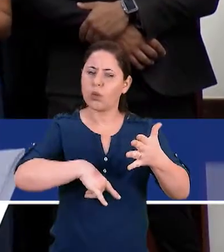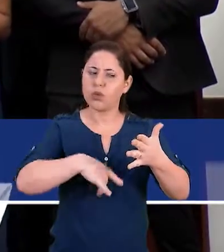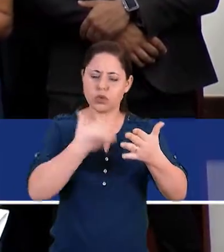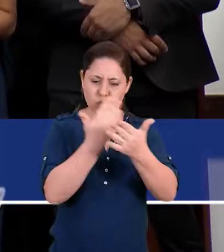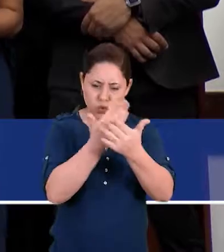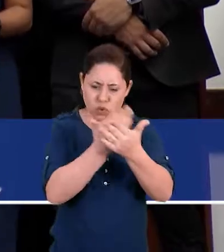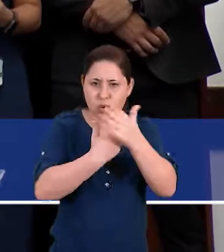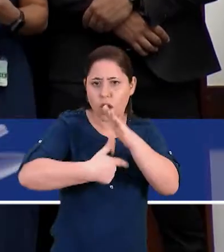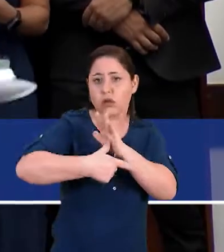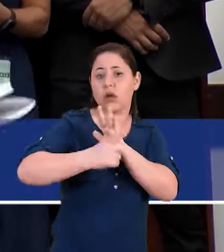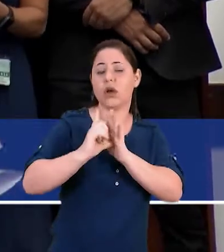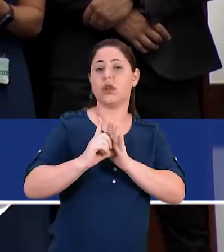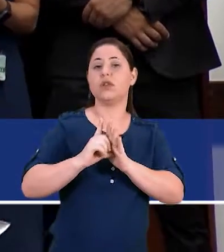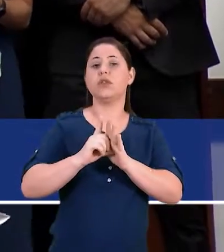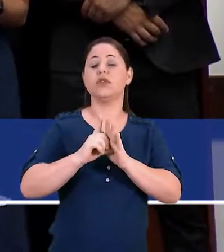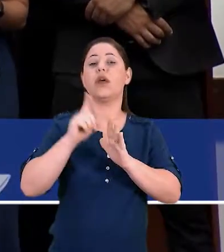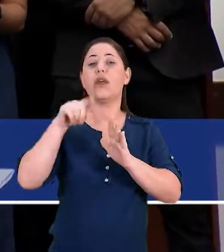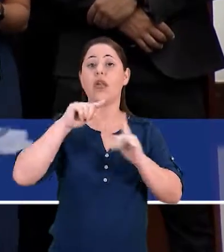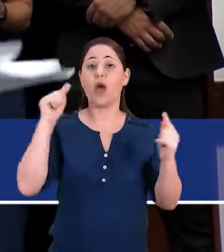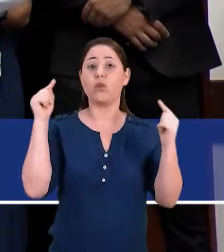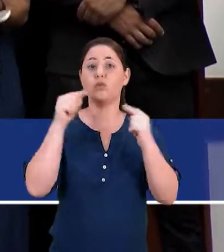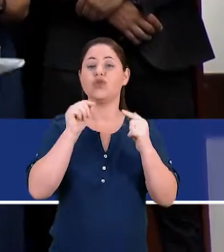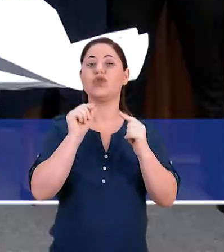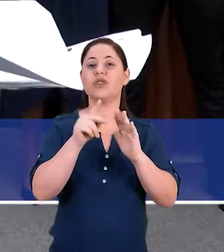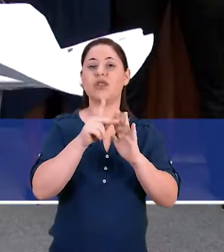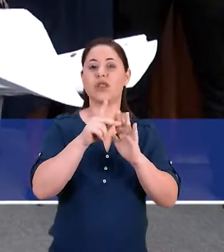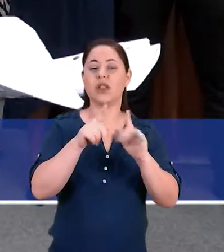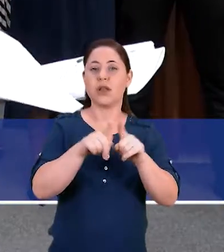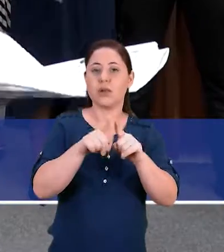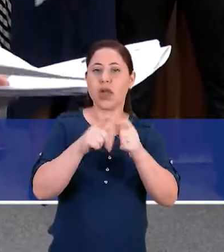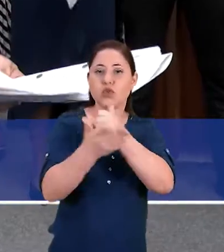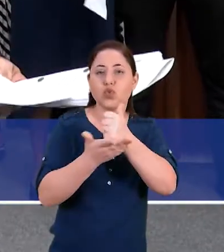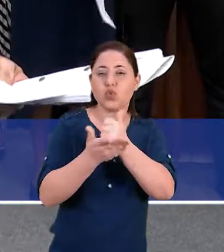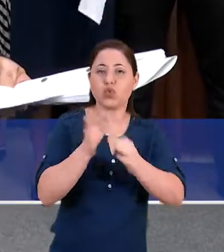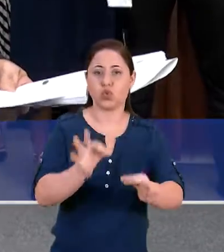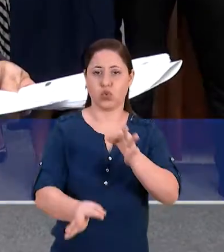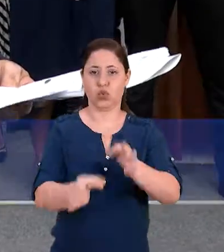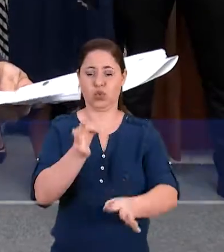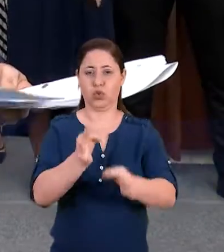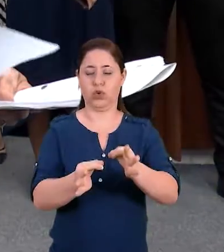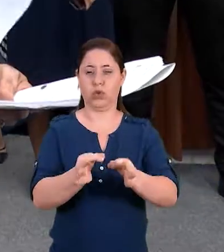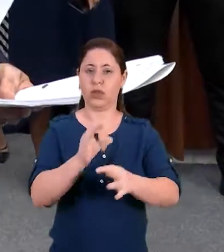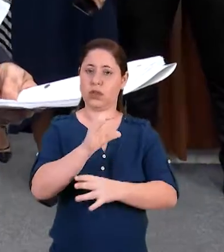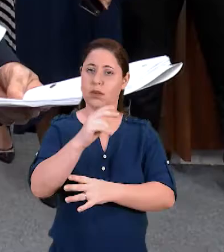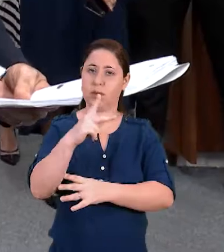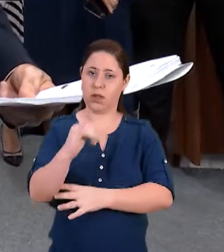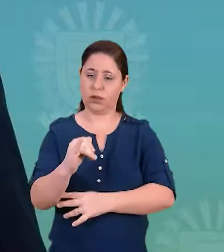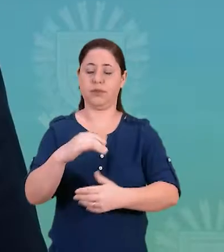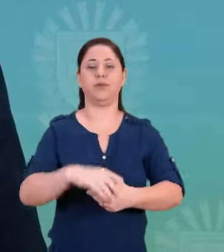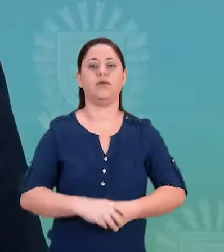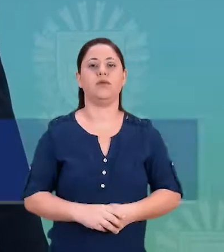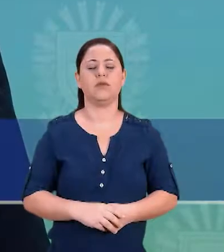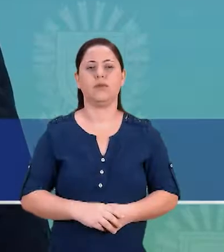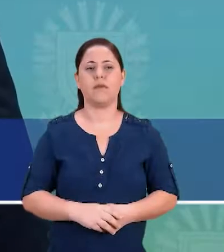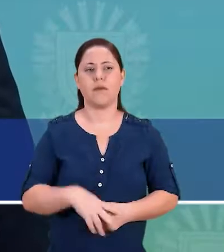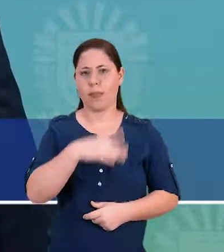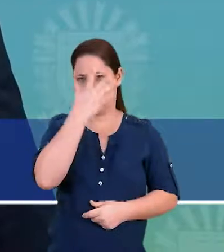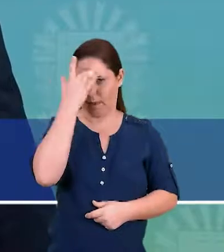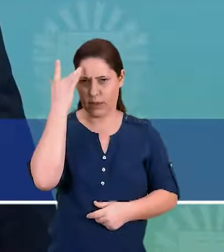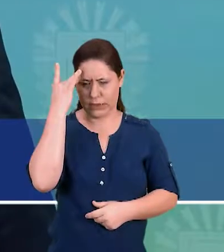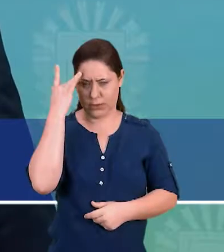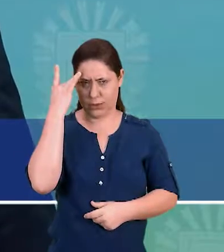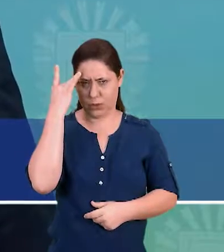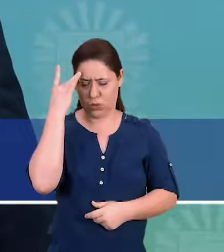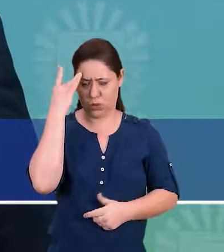previamente estudada e deverá ser objeto determinante para amparar juridicamente a CPI. As pessoas foram